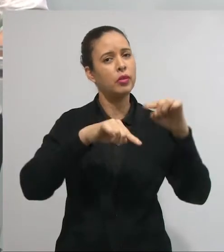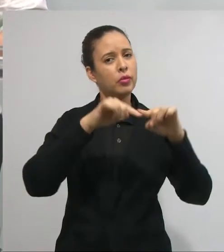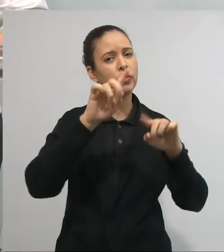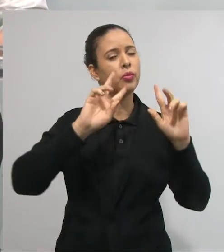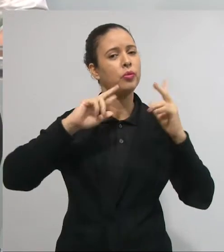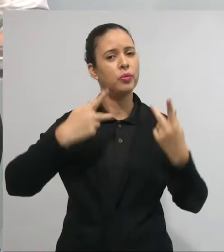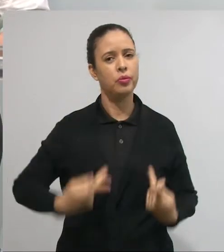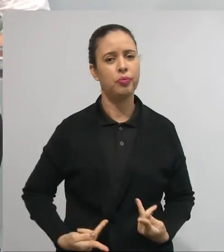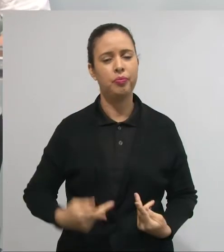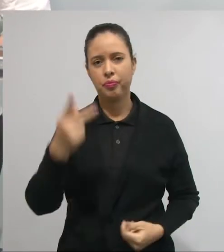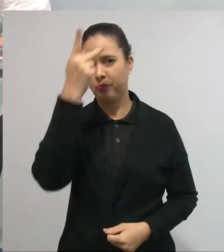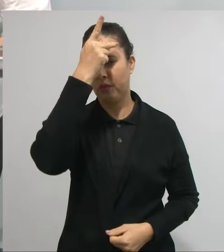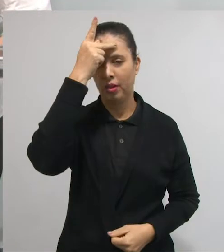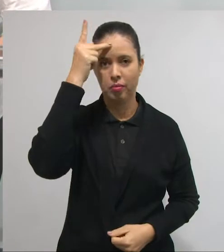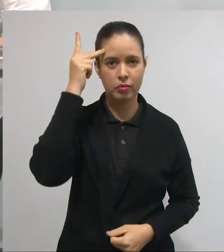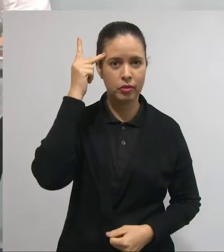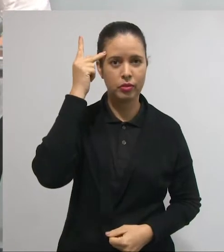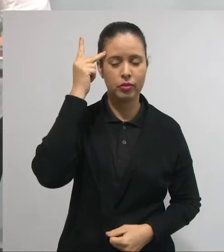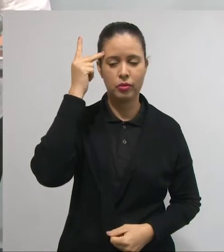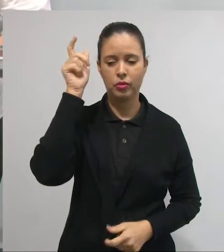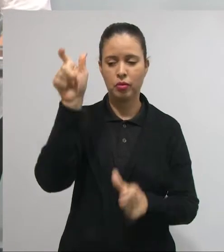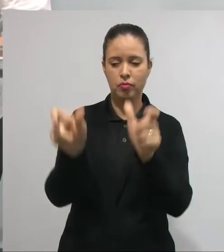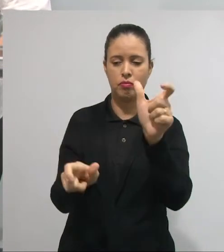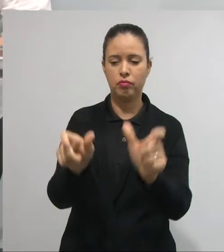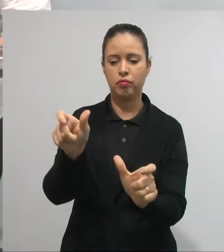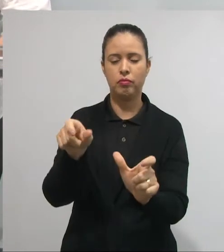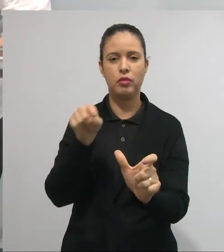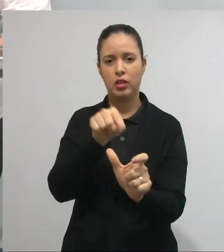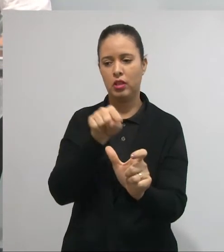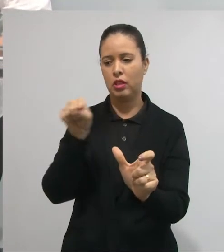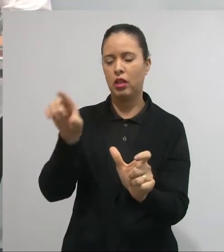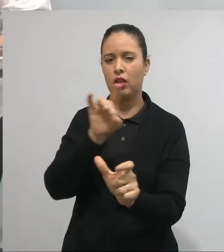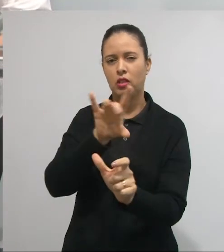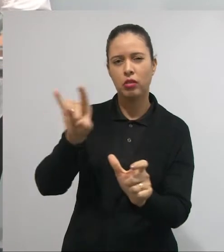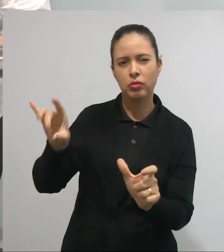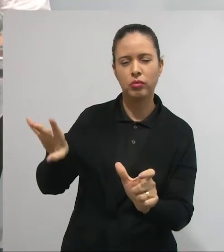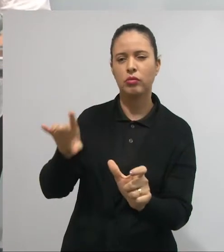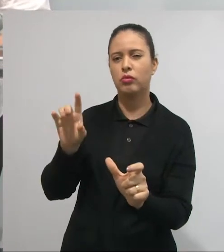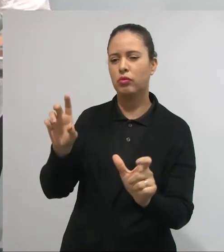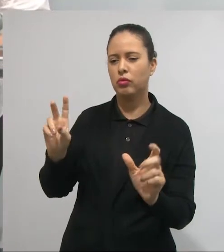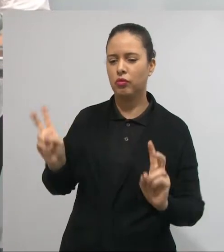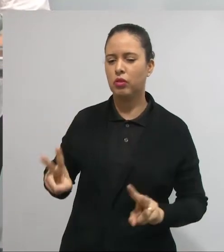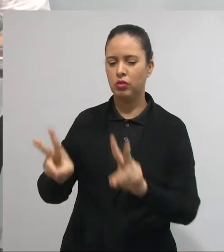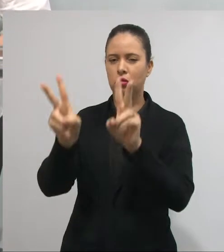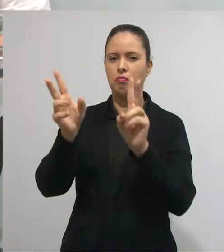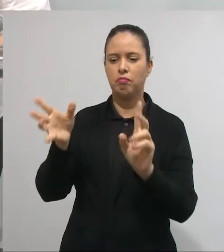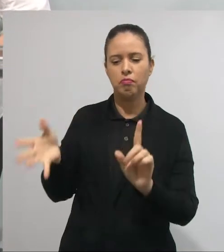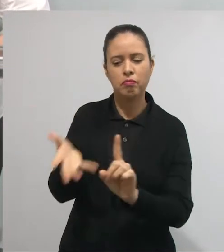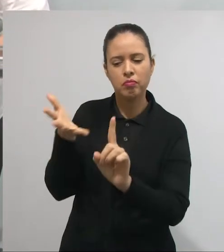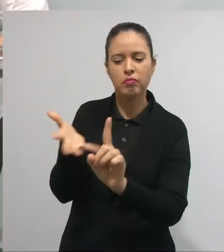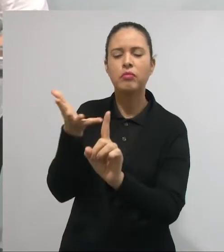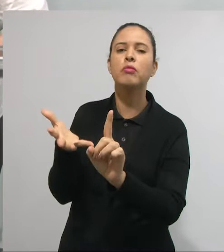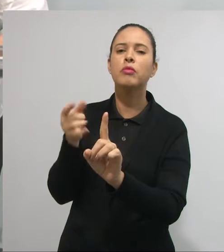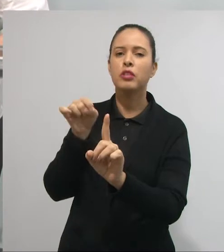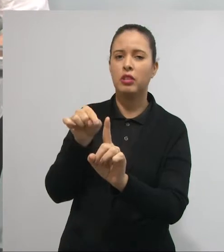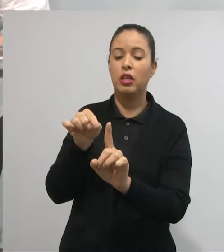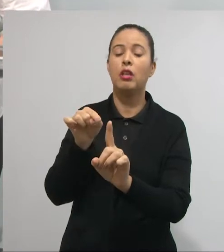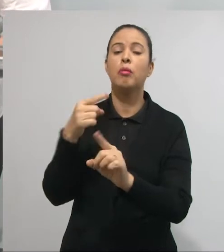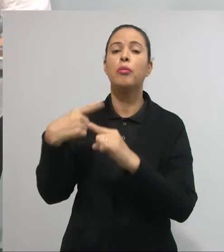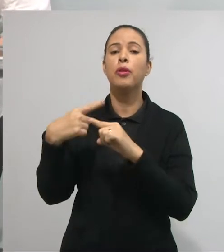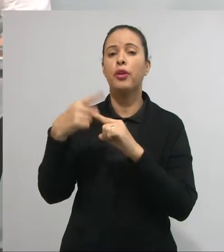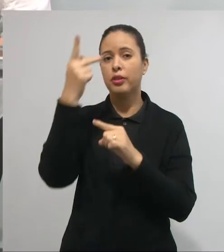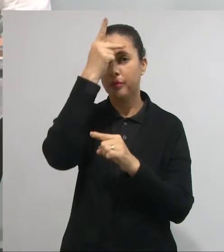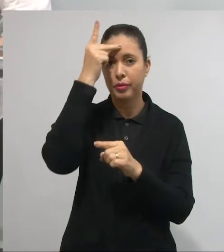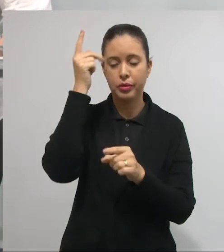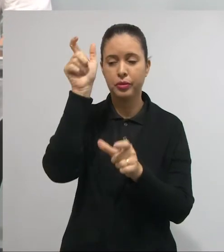As pessoas começaram a ser mais valorizadas, sabe-se que as pessoas são o recurso mais valioso que